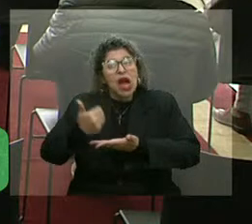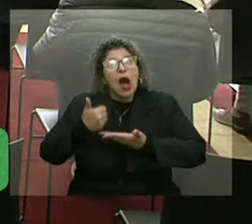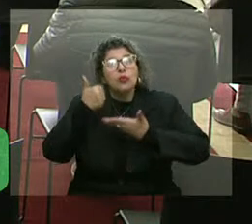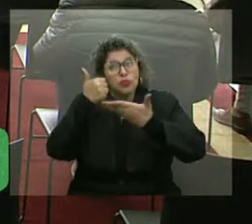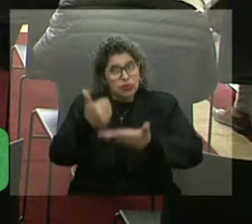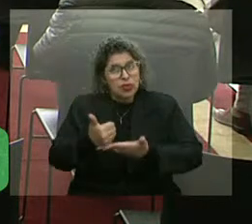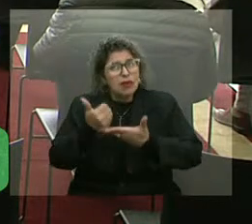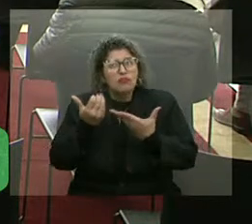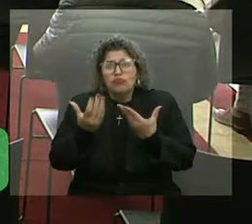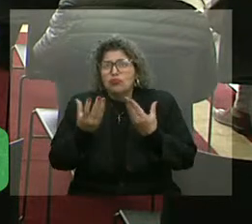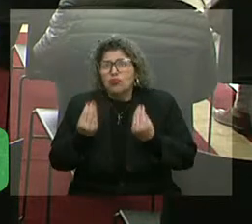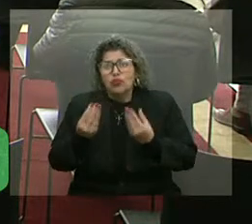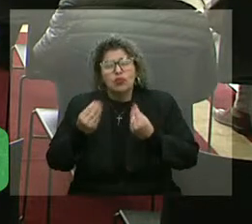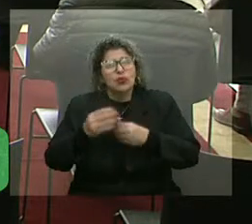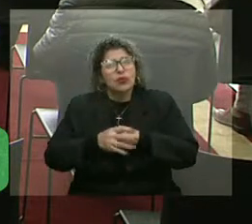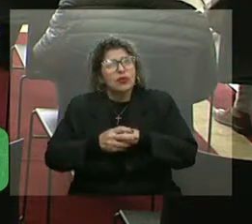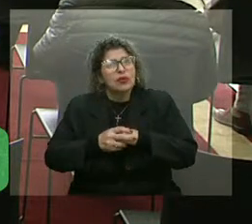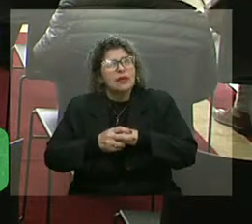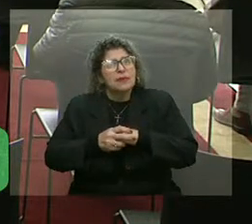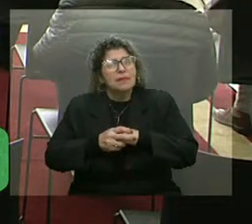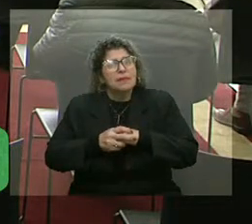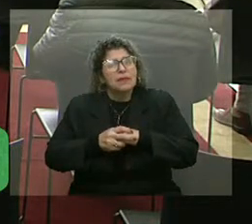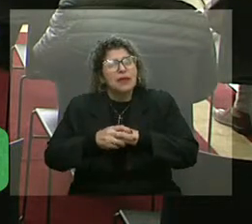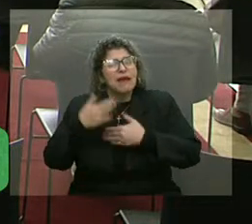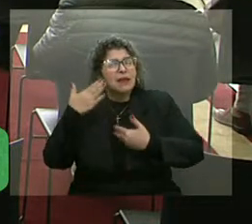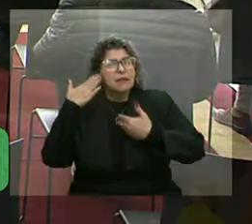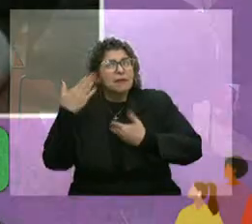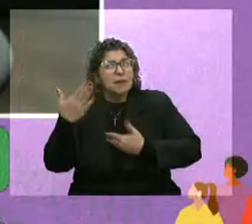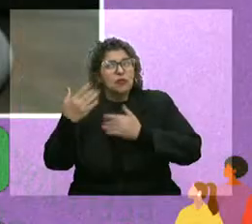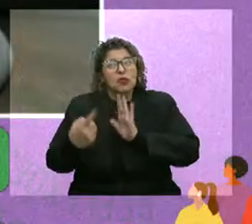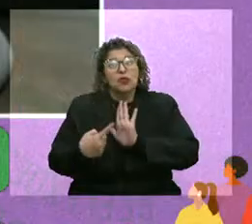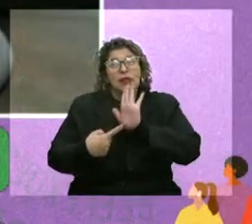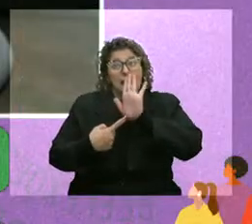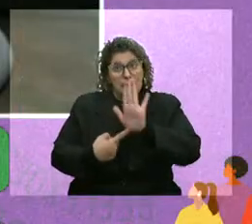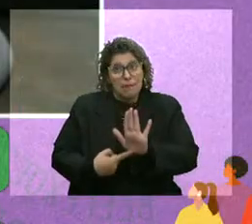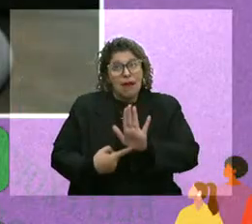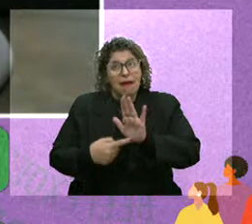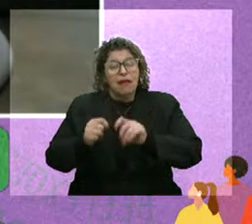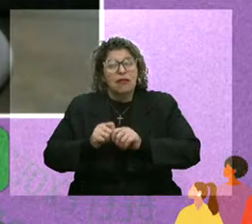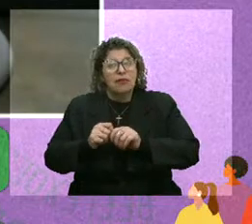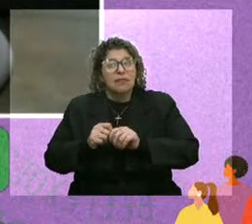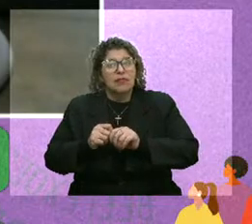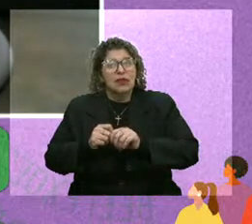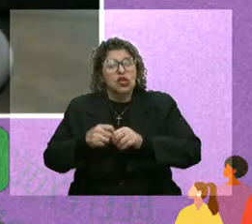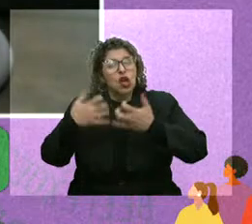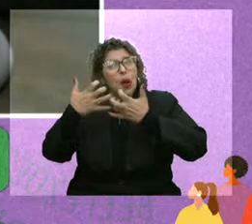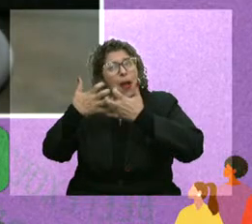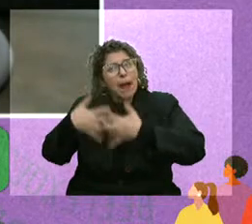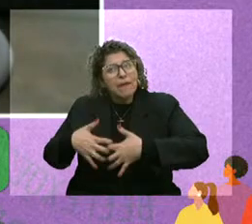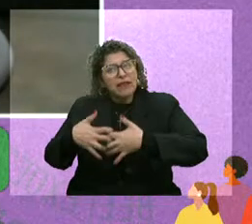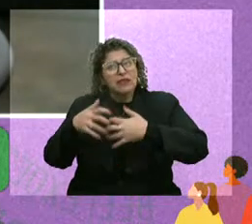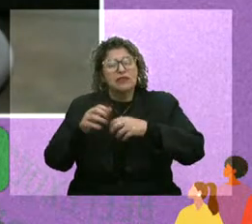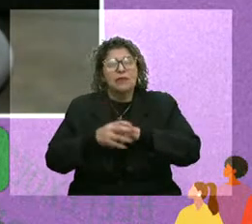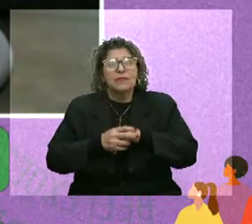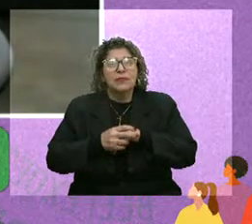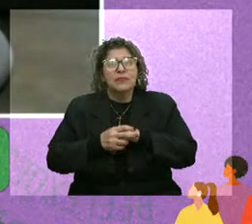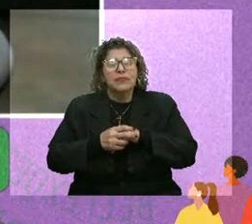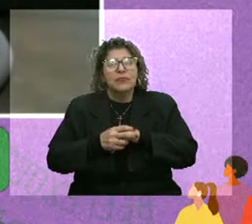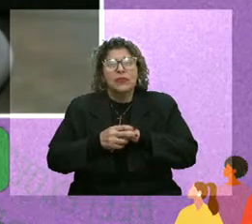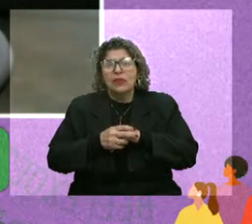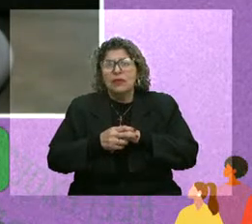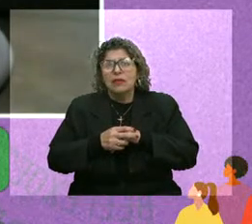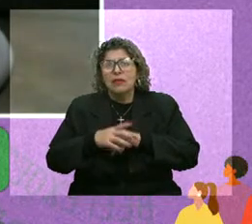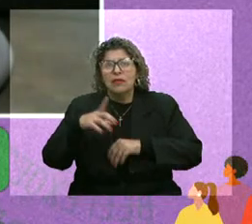muito. Cumprimento a Inisa pelo trabalho apresentado. Deixo aqui só como reflexão de que,